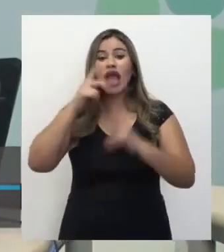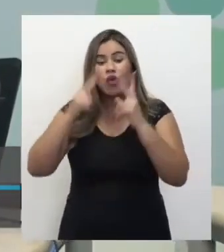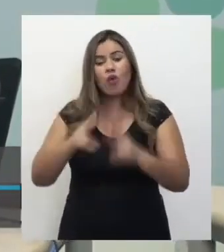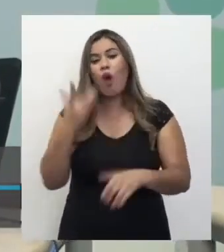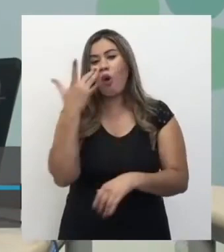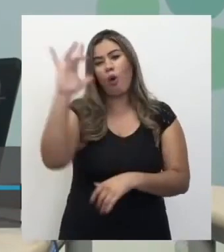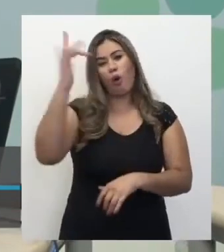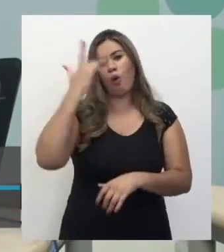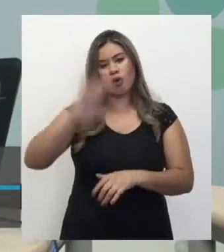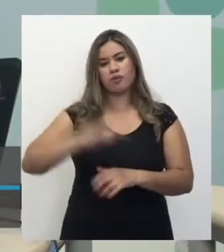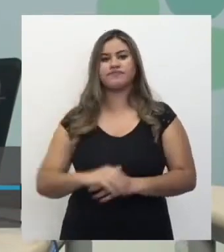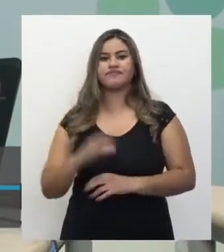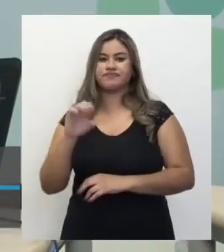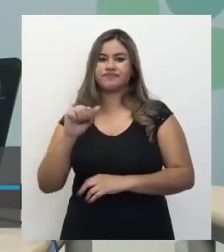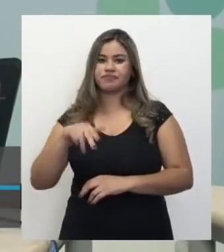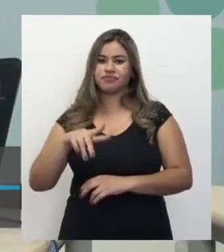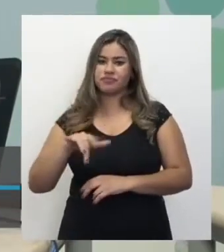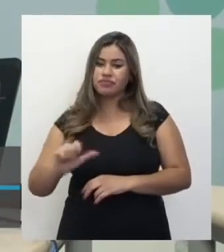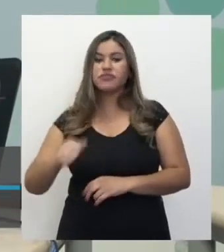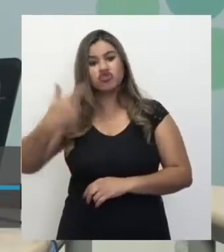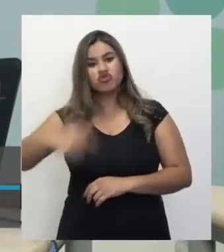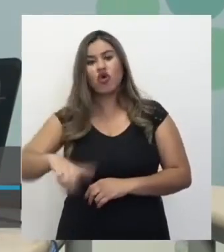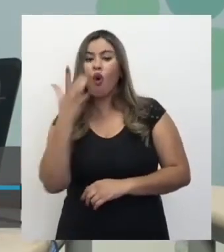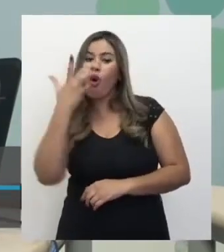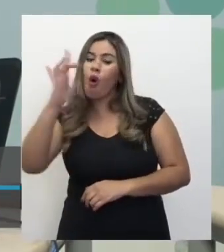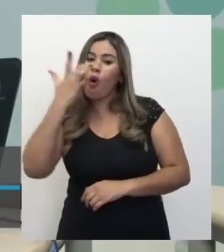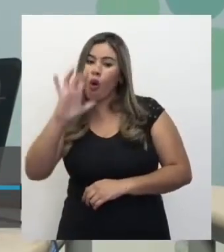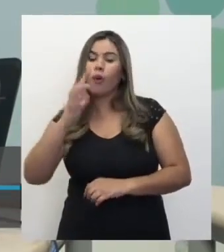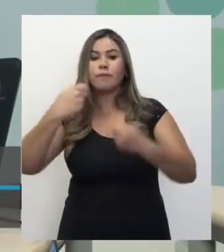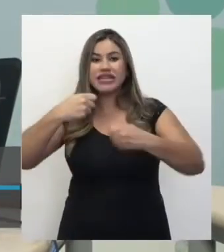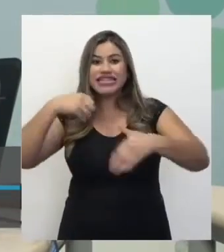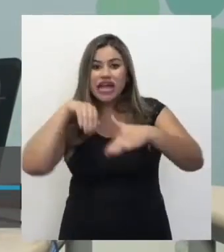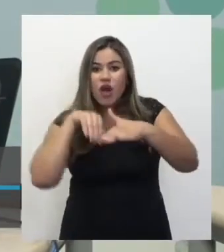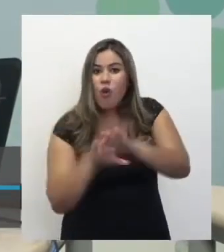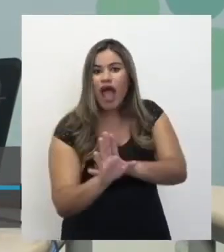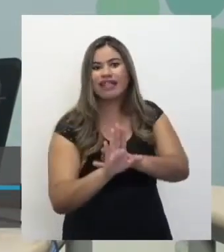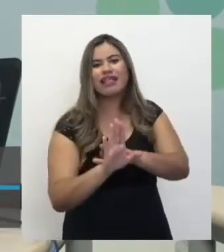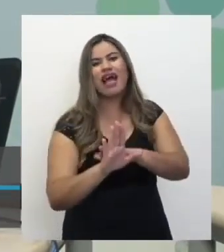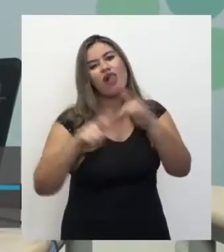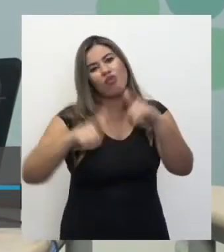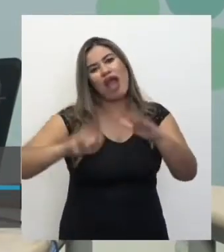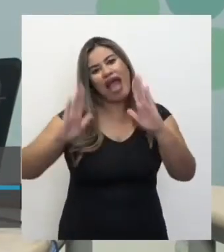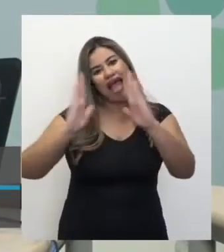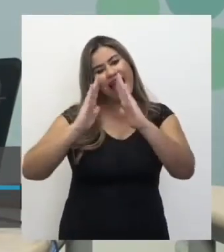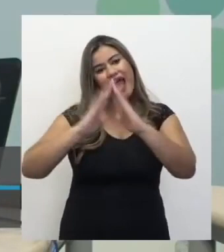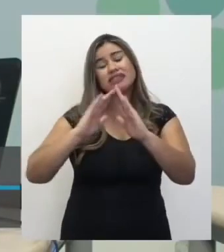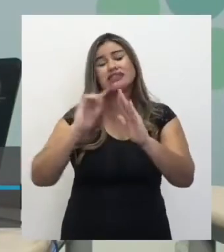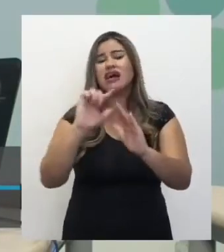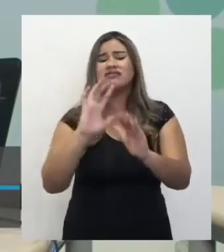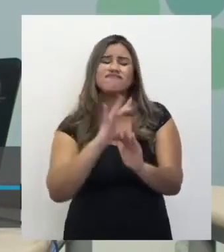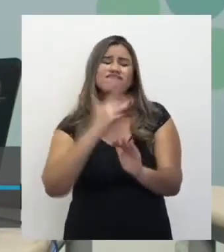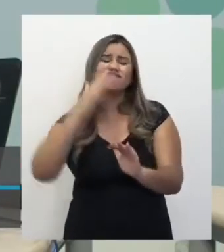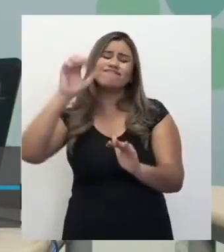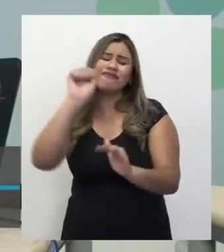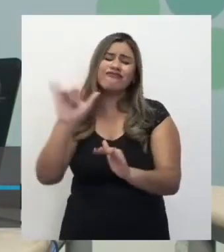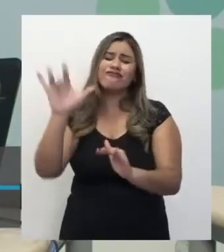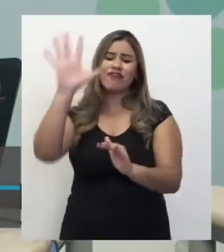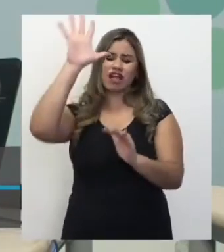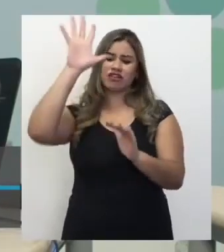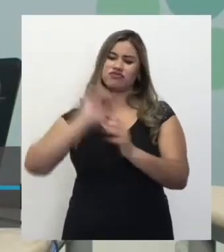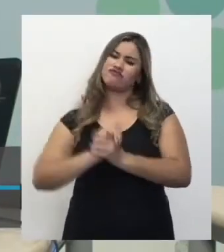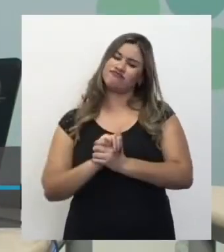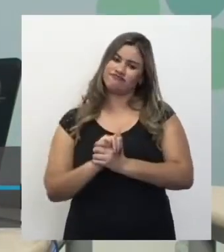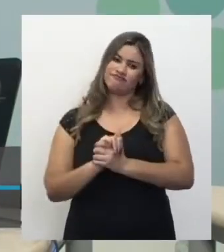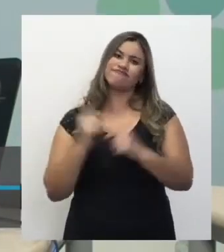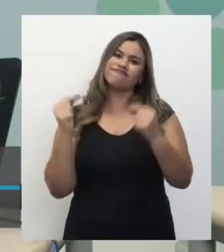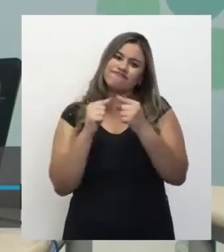Camille fala que ela é o ouro dele. Então, tem que ficar guardada ali, né? Porque é algo muito precioso. É isso, a justificativa dele